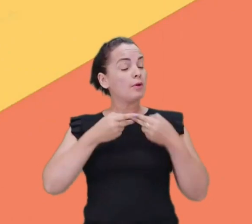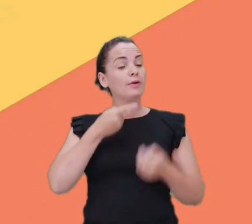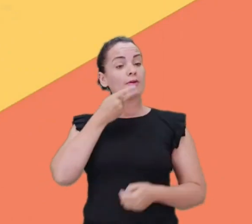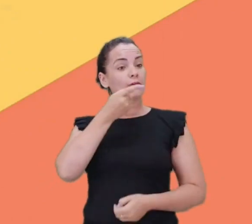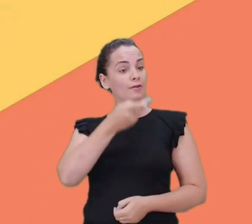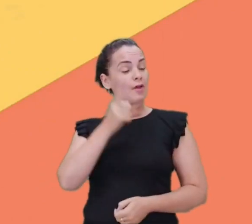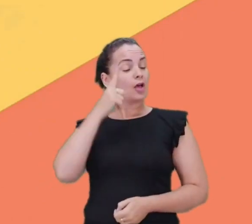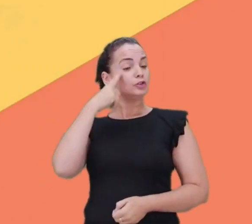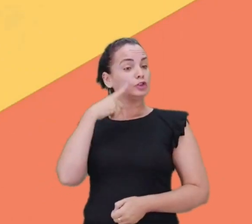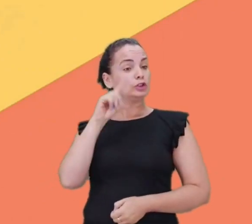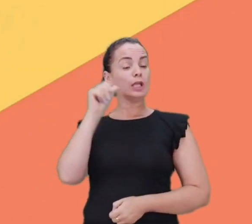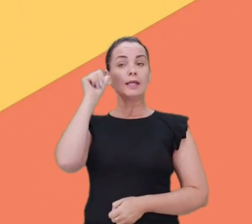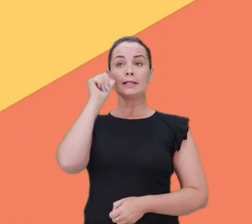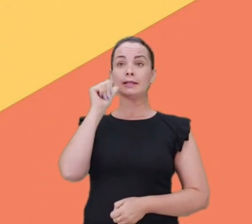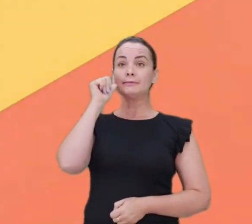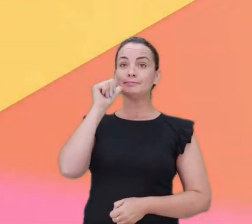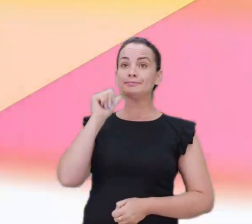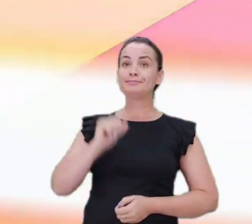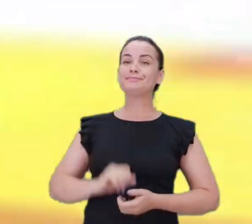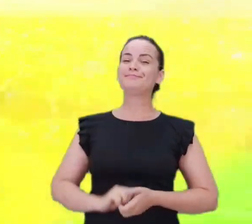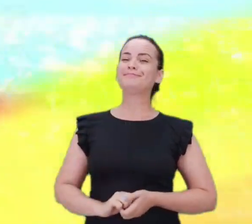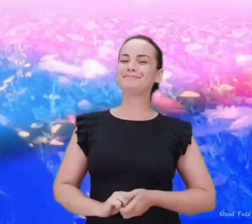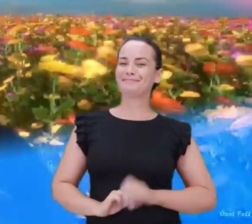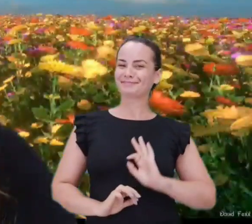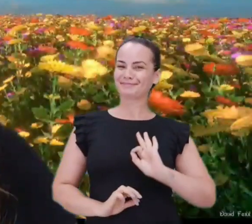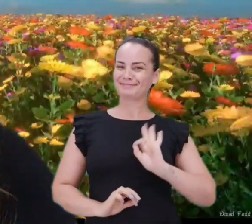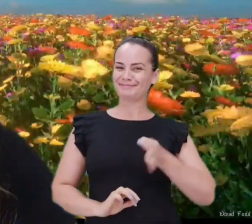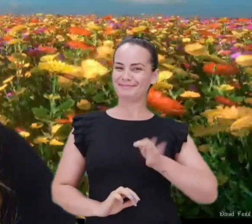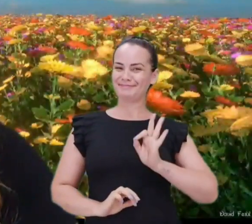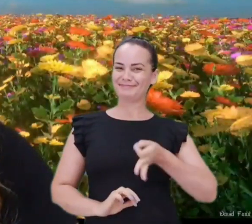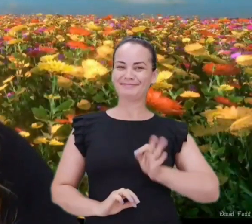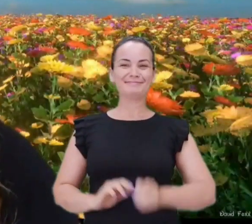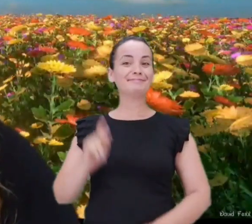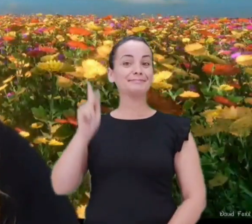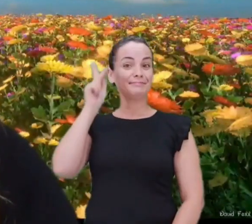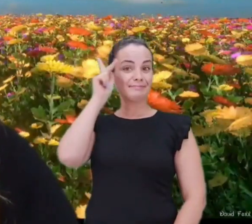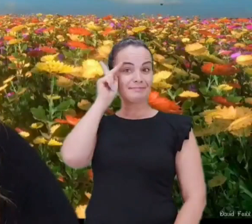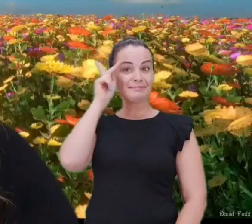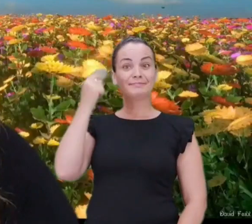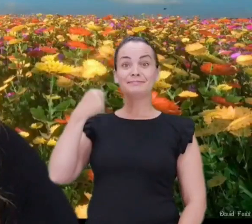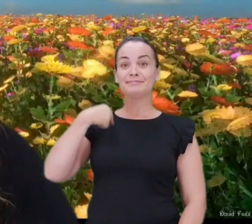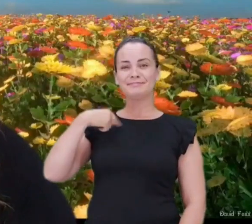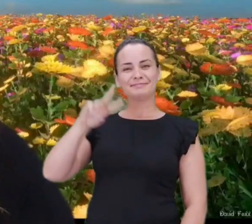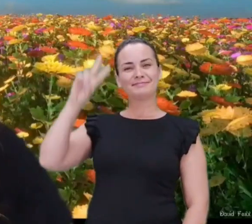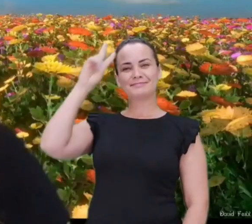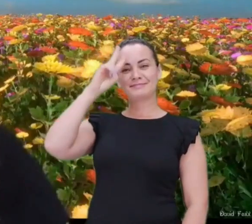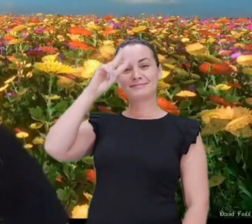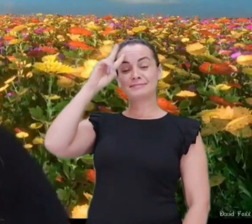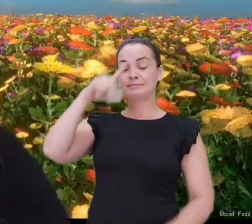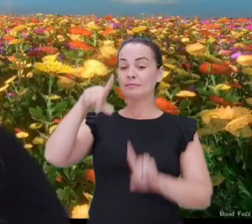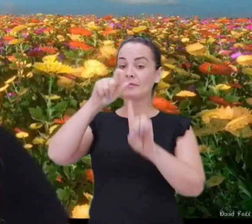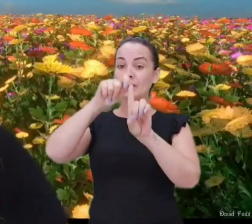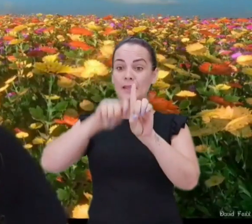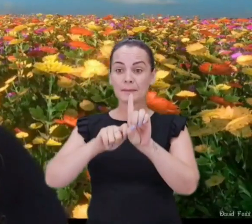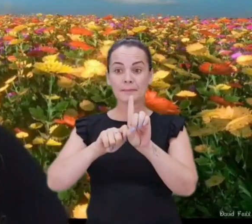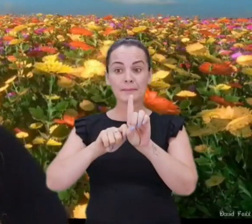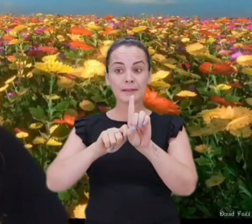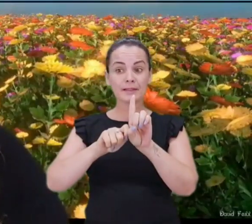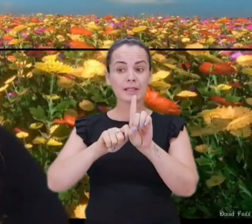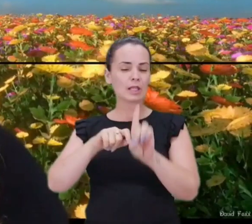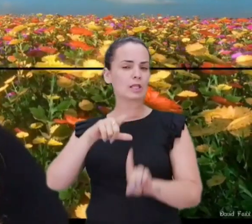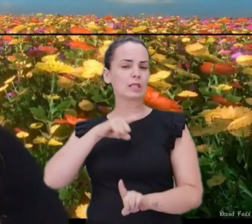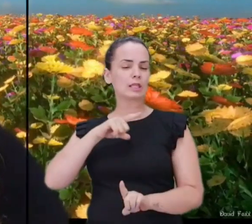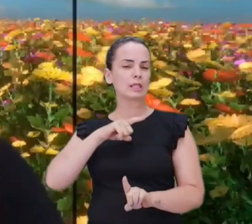dia das mulheres? Isso mesmo, Kate. Estou lembrando que nesse mês temos uma